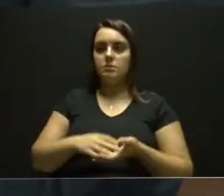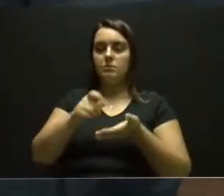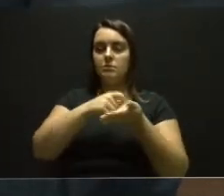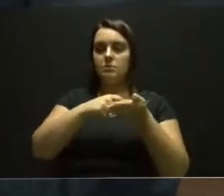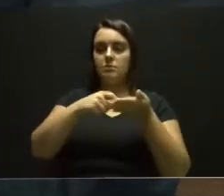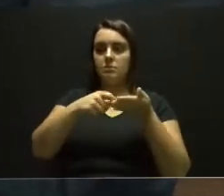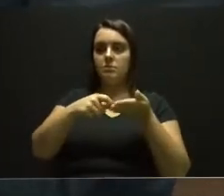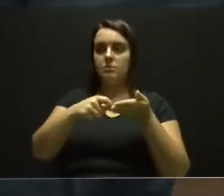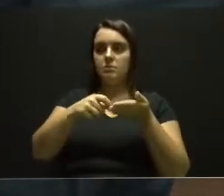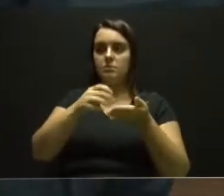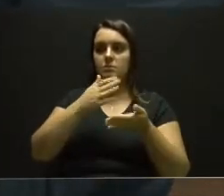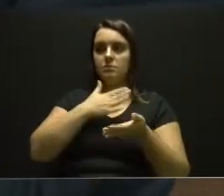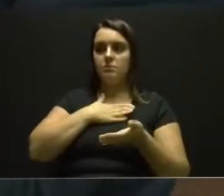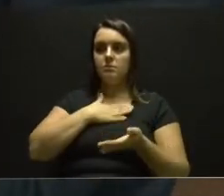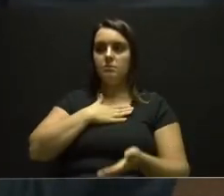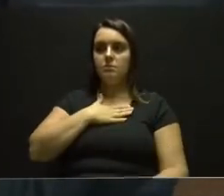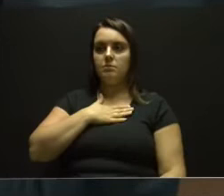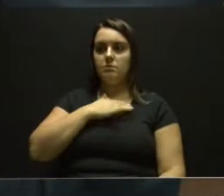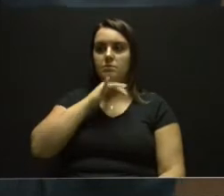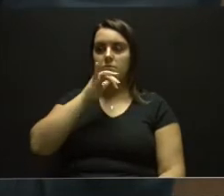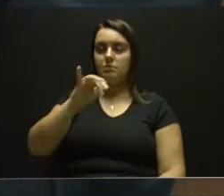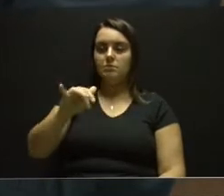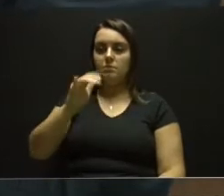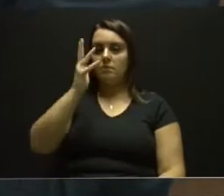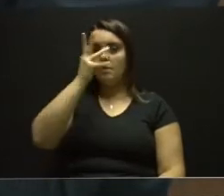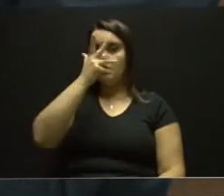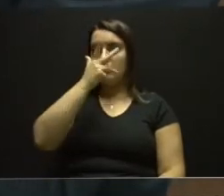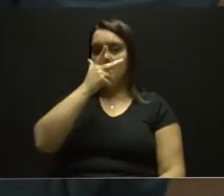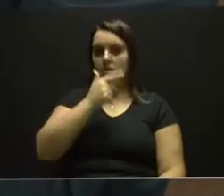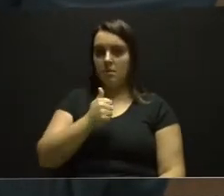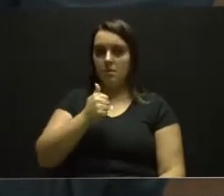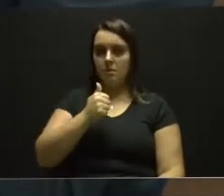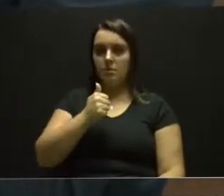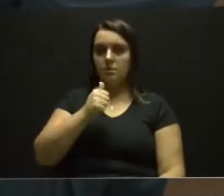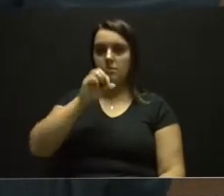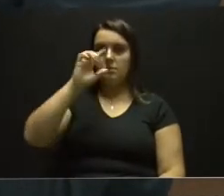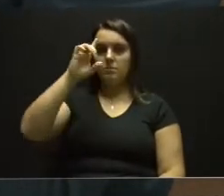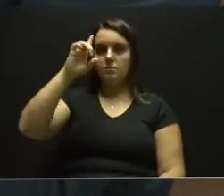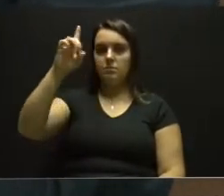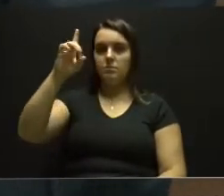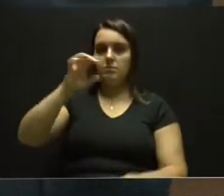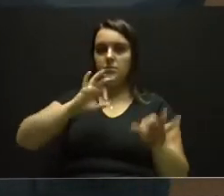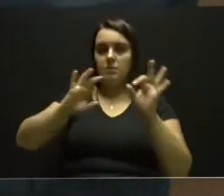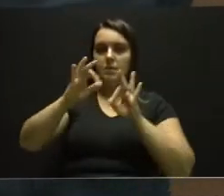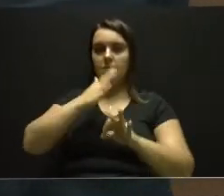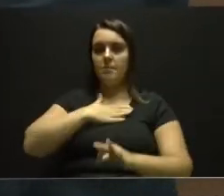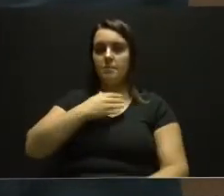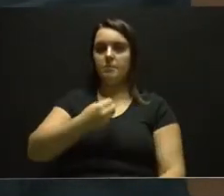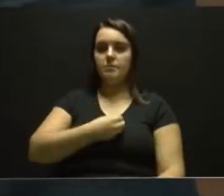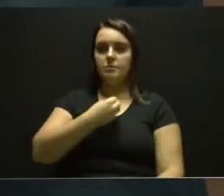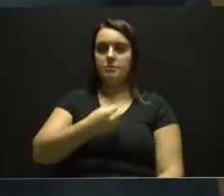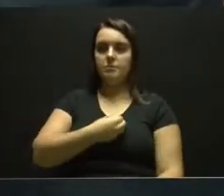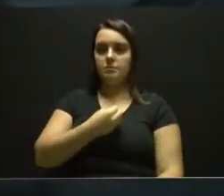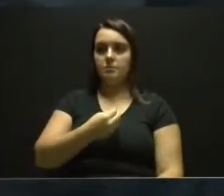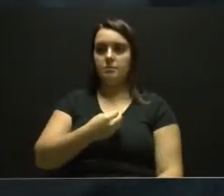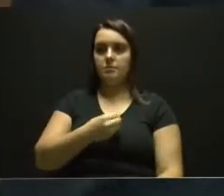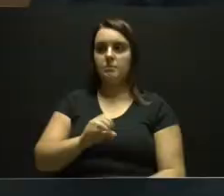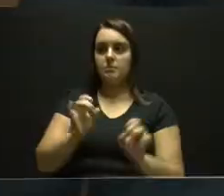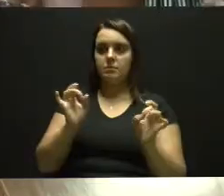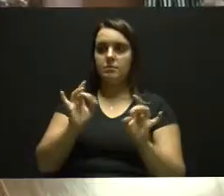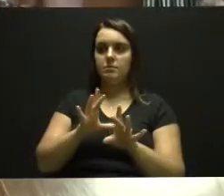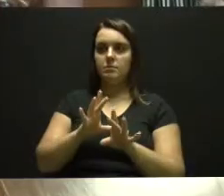os meus elogios essa pessoa tão maravilhosa que deus preparou pra fazer parte da minha vida é só o senhor presidente